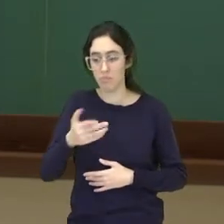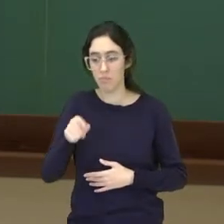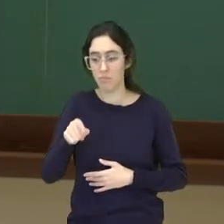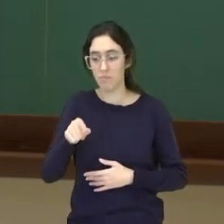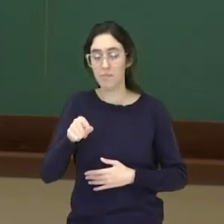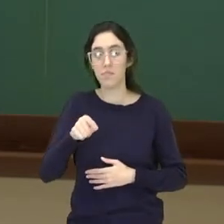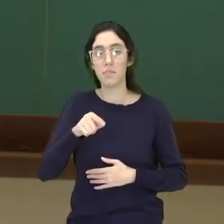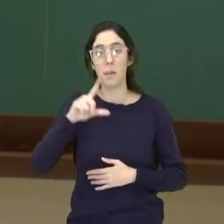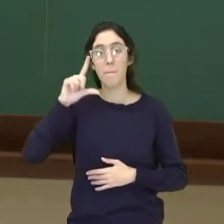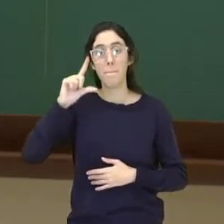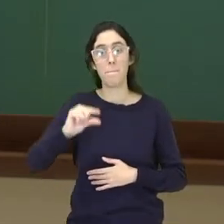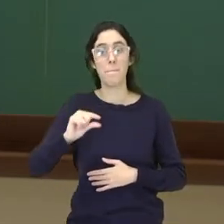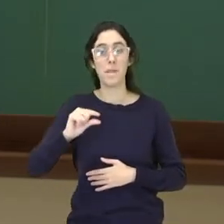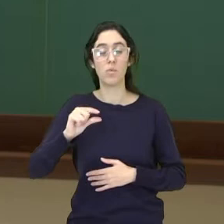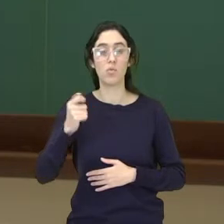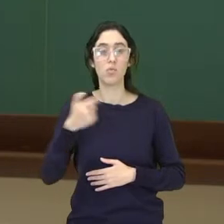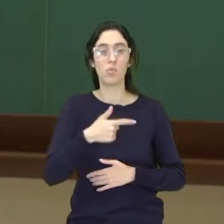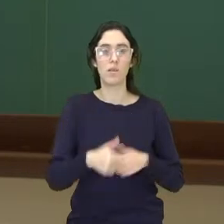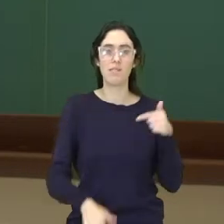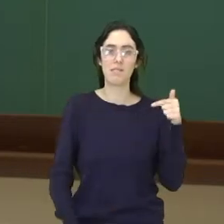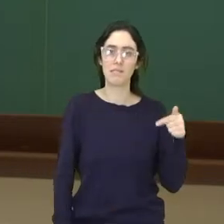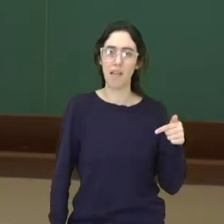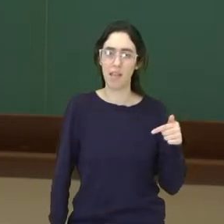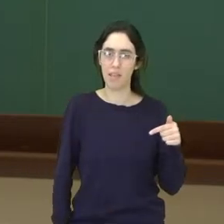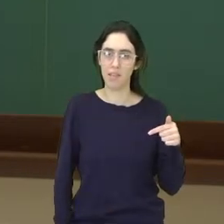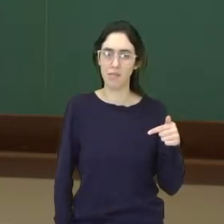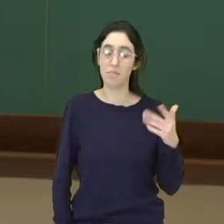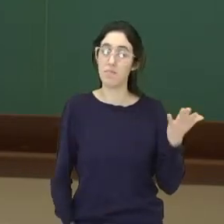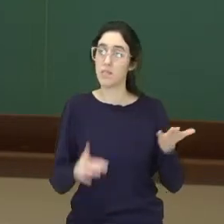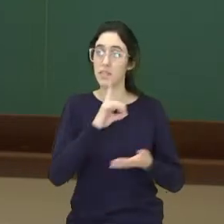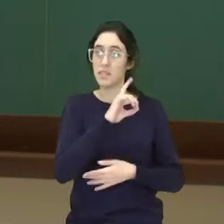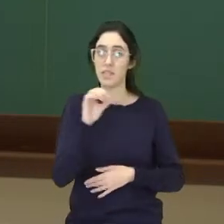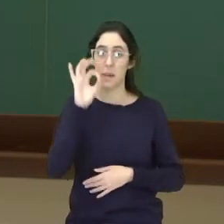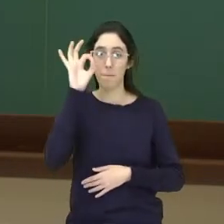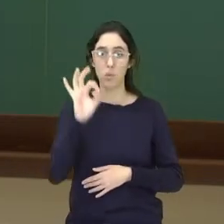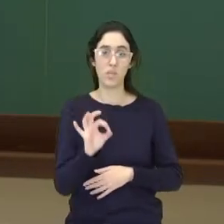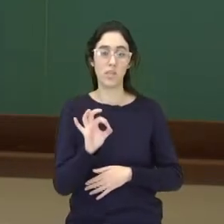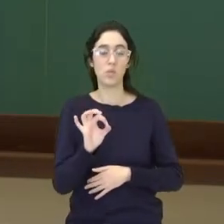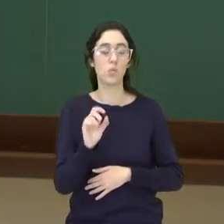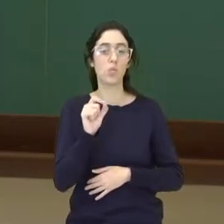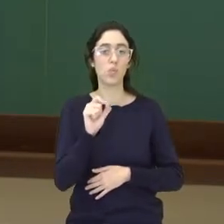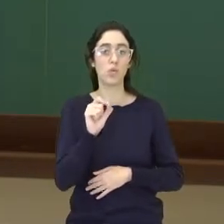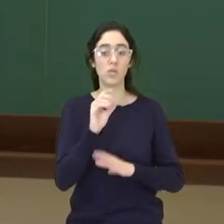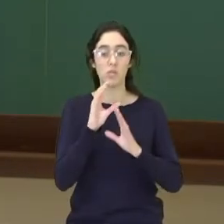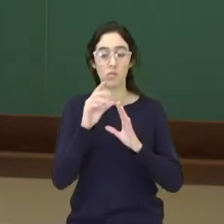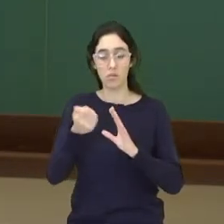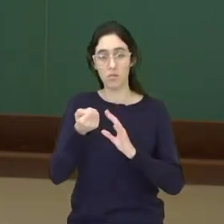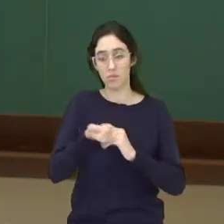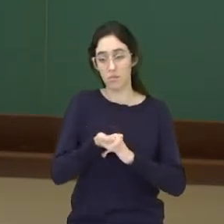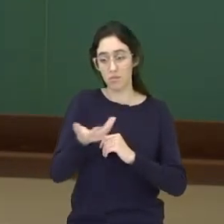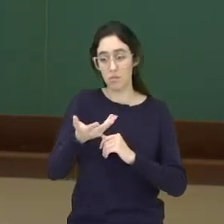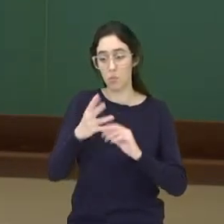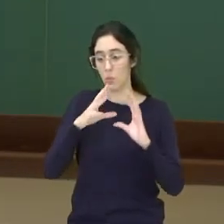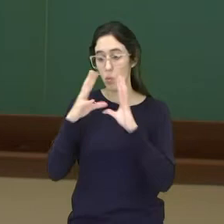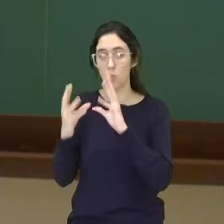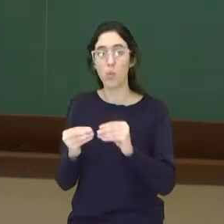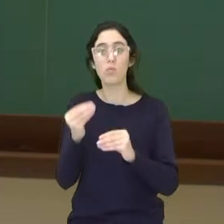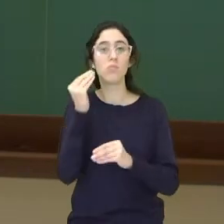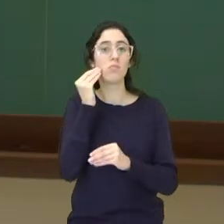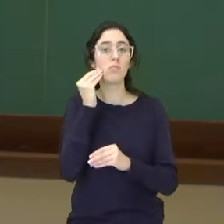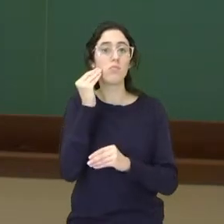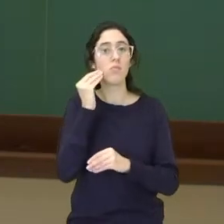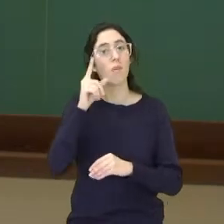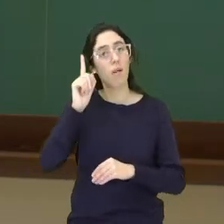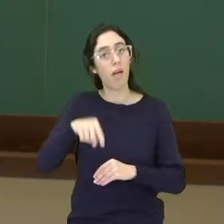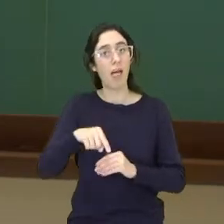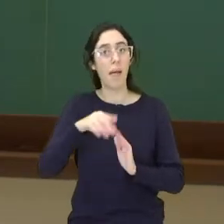100%, né? É o total. É 1. Por quê? Porque todos os resultados de um dado comum são menores do que 7.